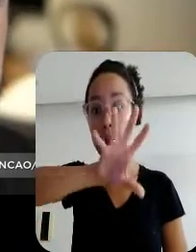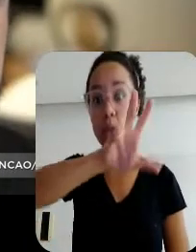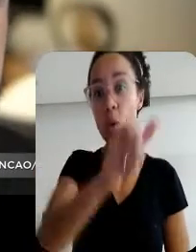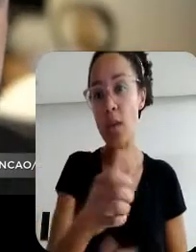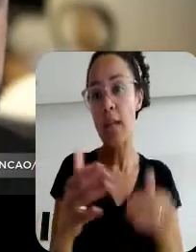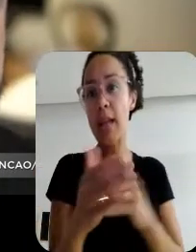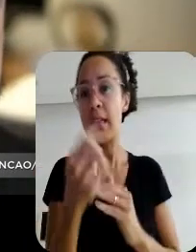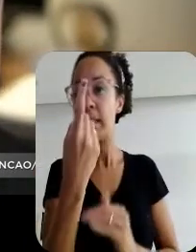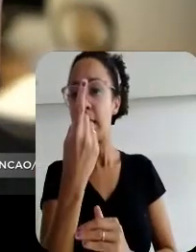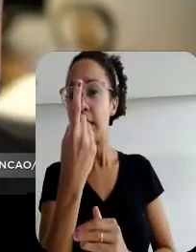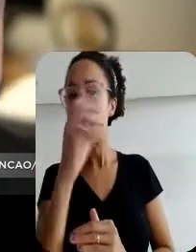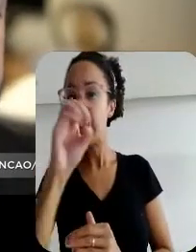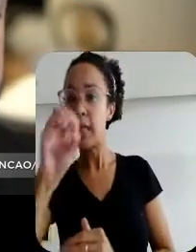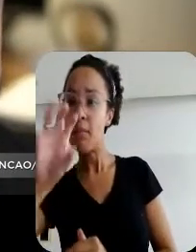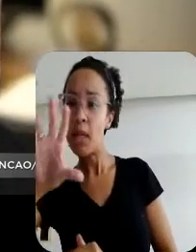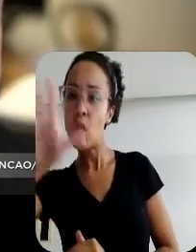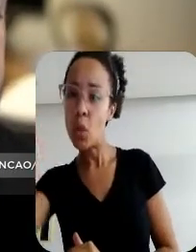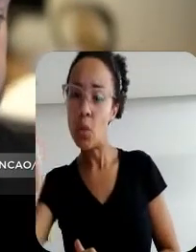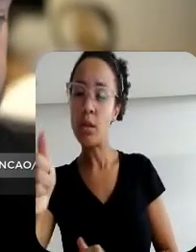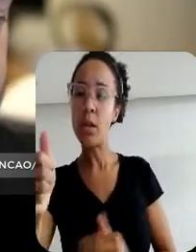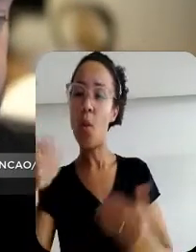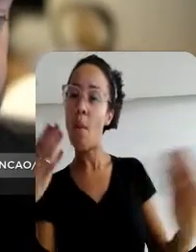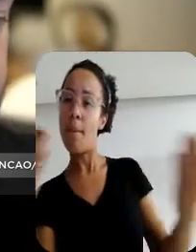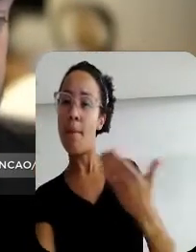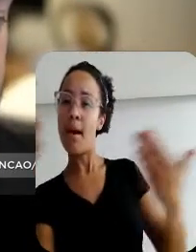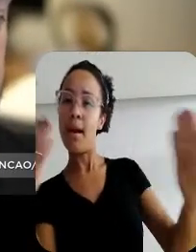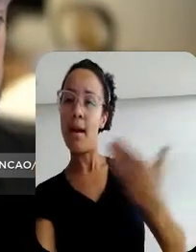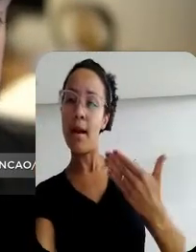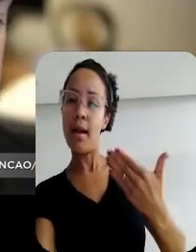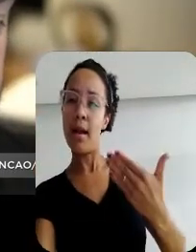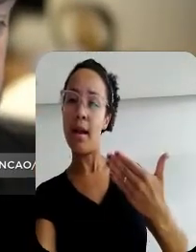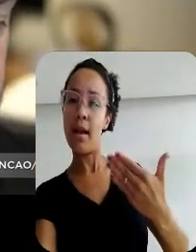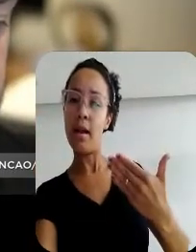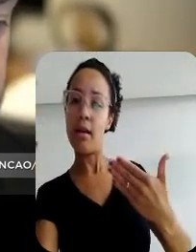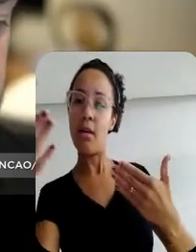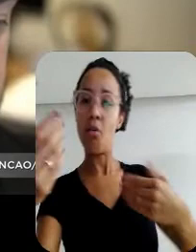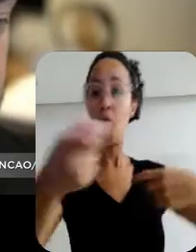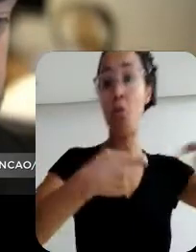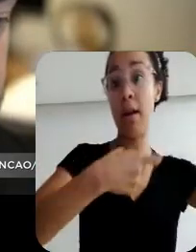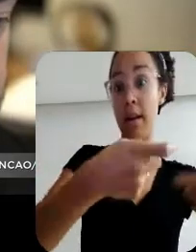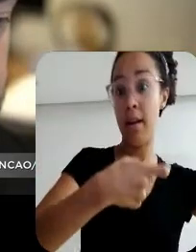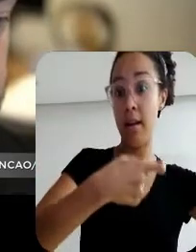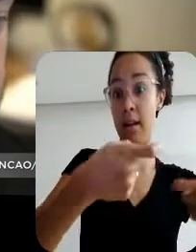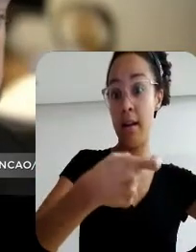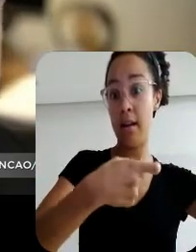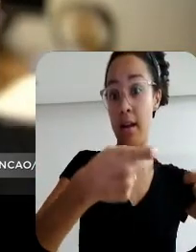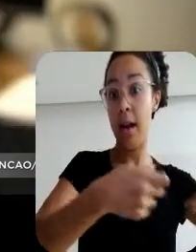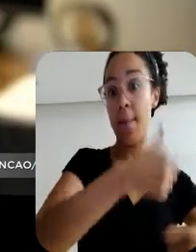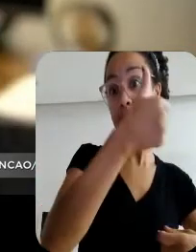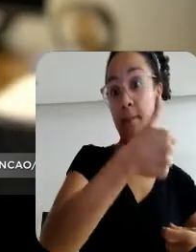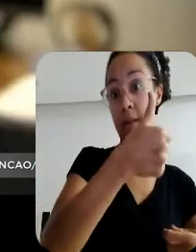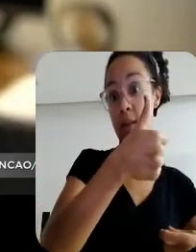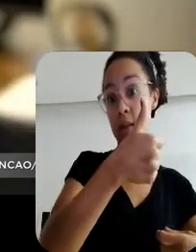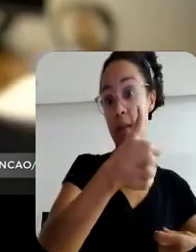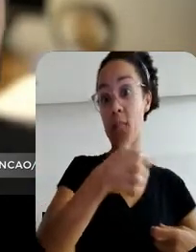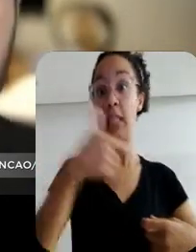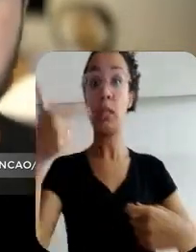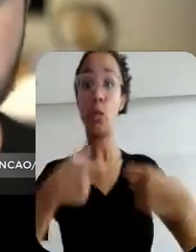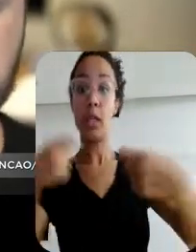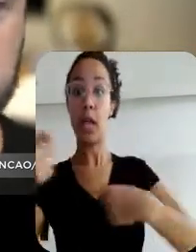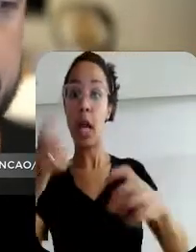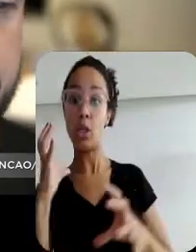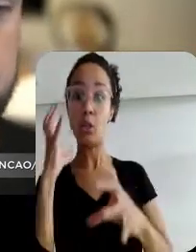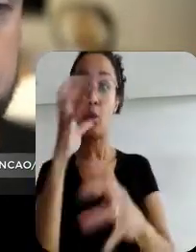na guerra e de fome depois. Uhum. É esse volume de gente, só que ela só matava coisa de 3% dos infectados, ou não